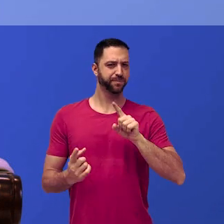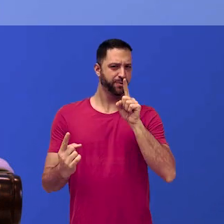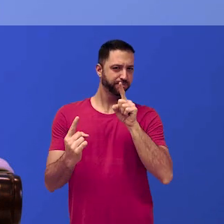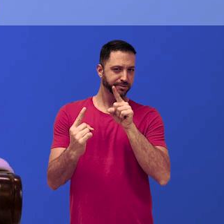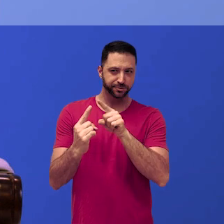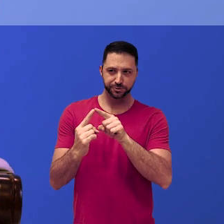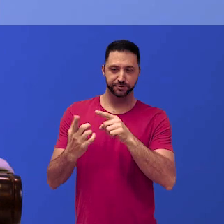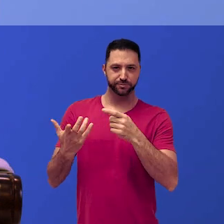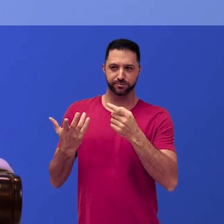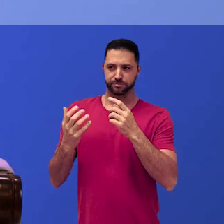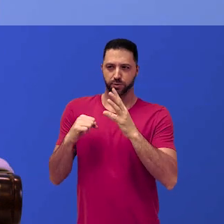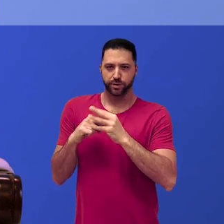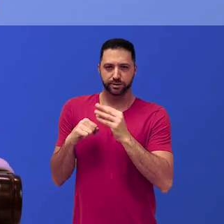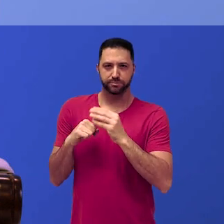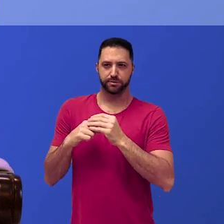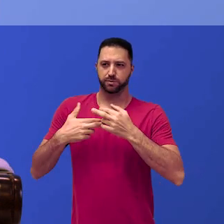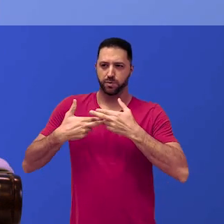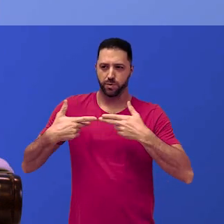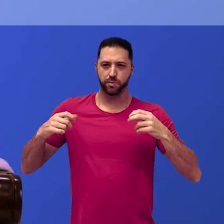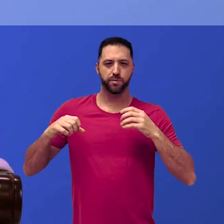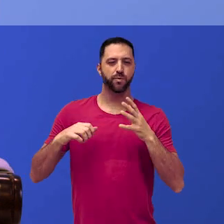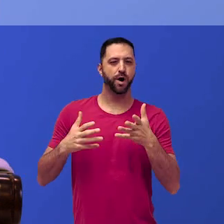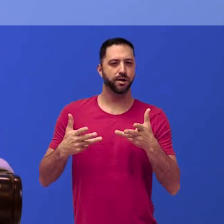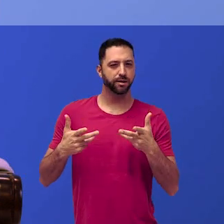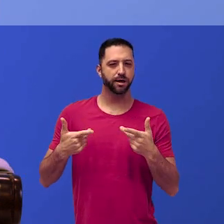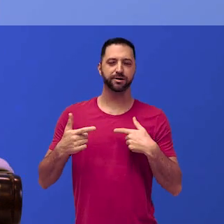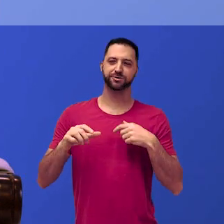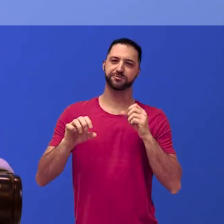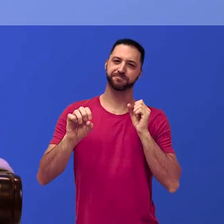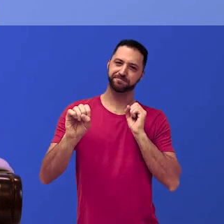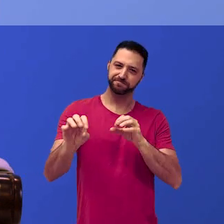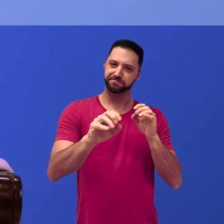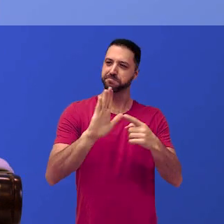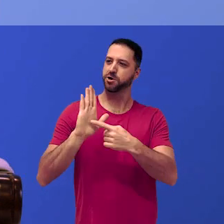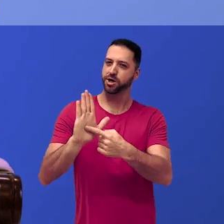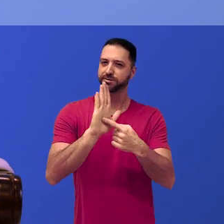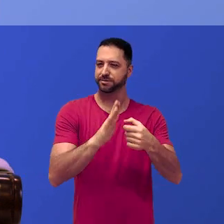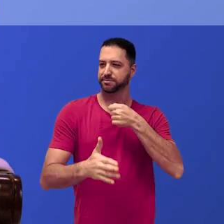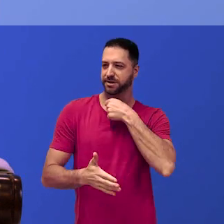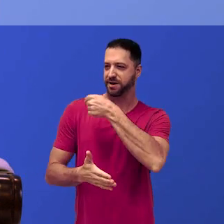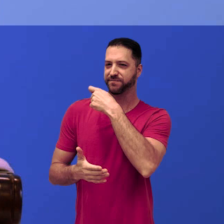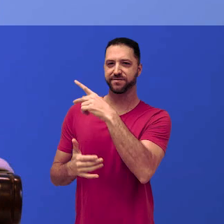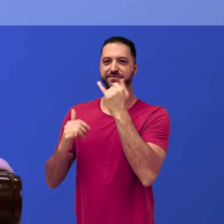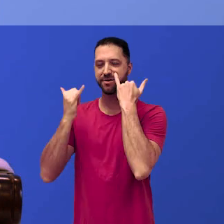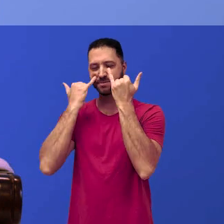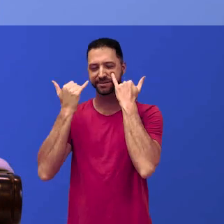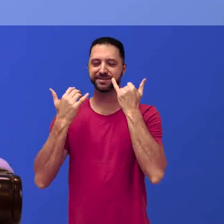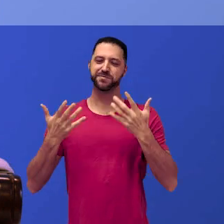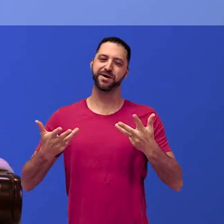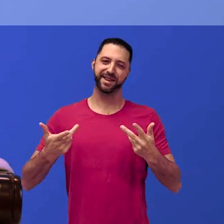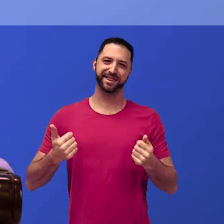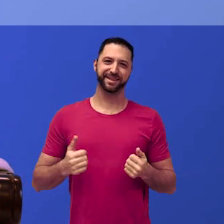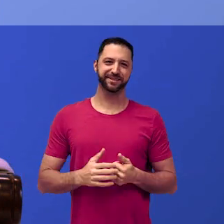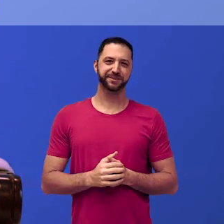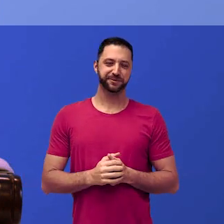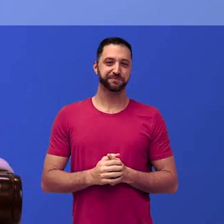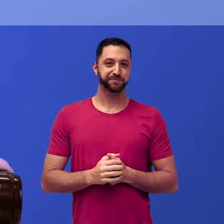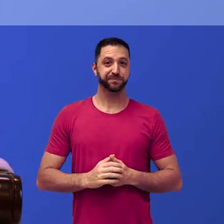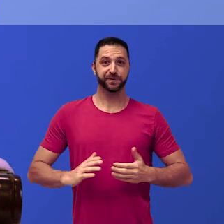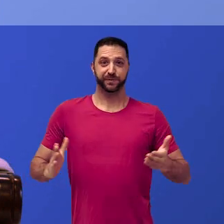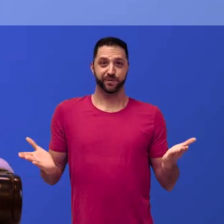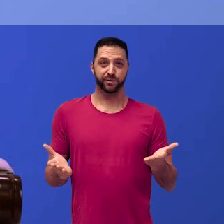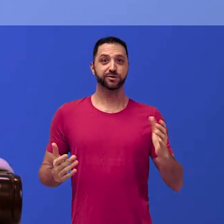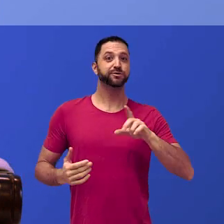levar informação de qualidade, transformação para você aí de casa. E claro, hoje esse dia